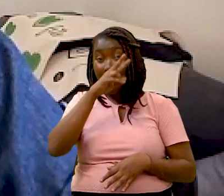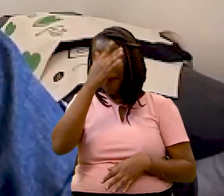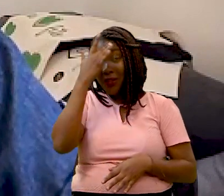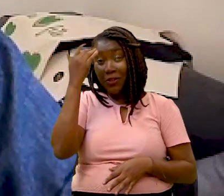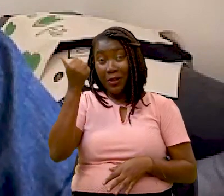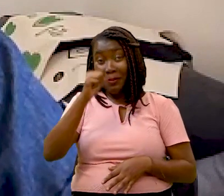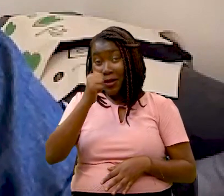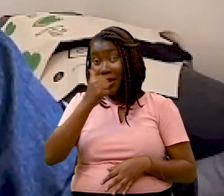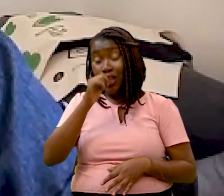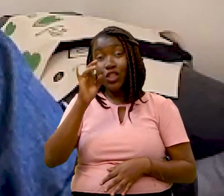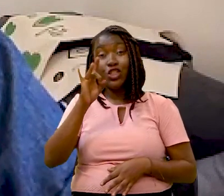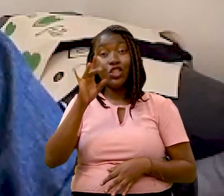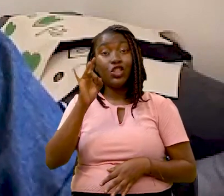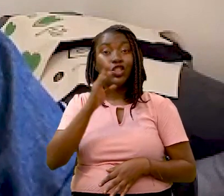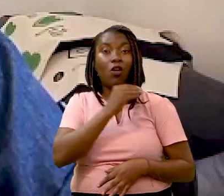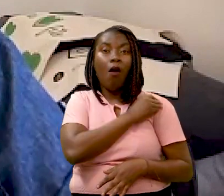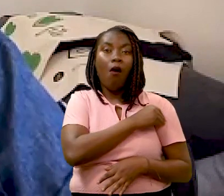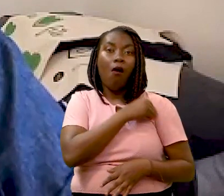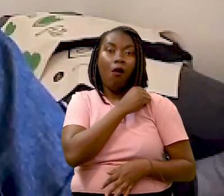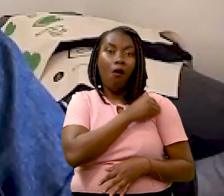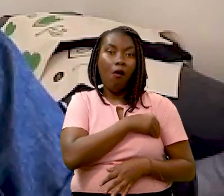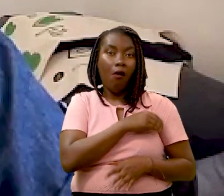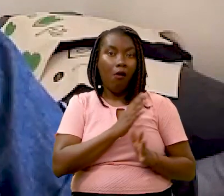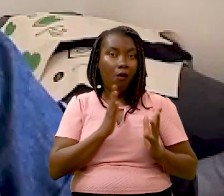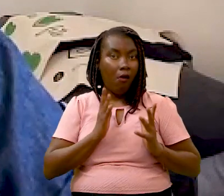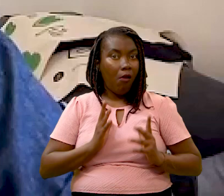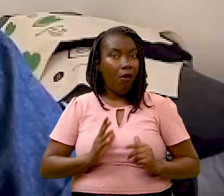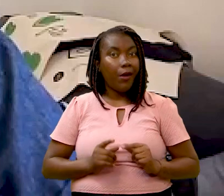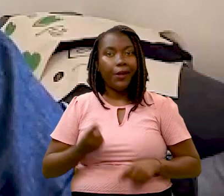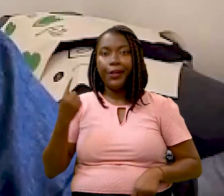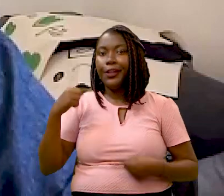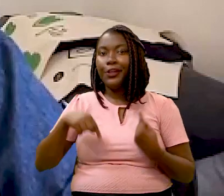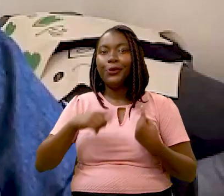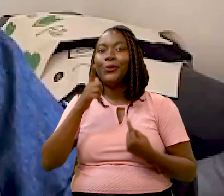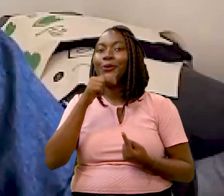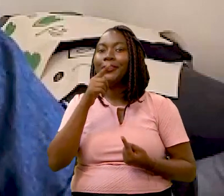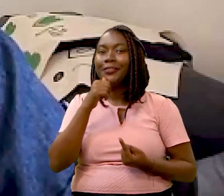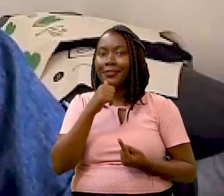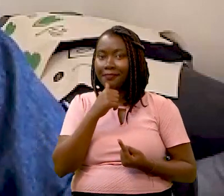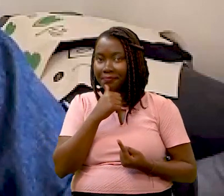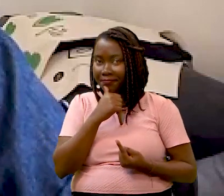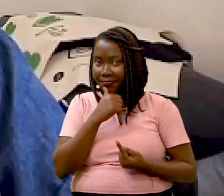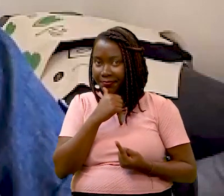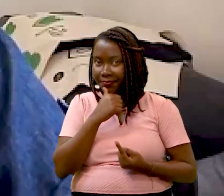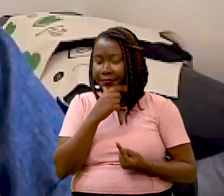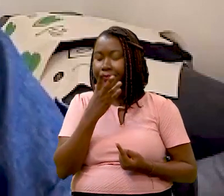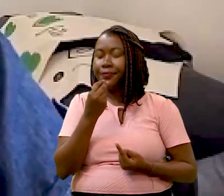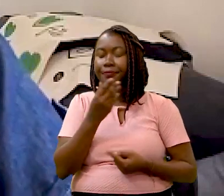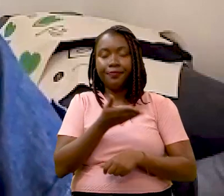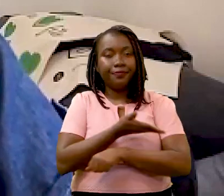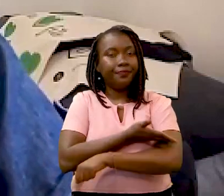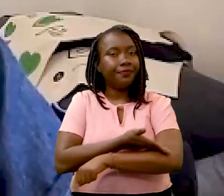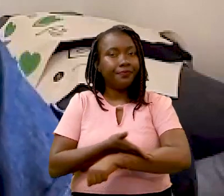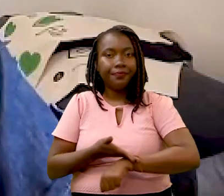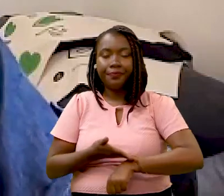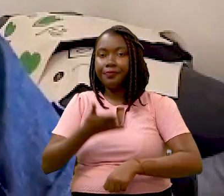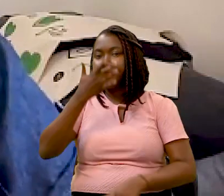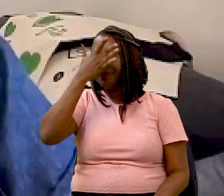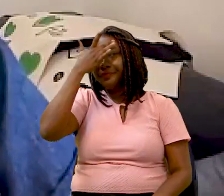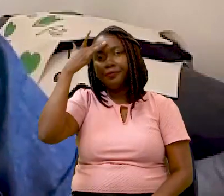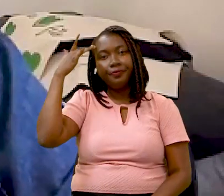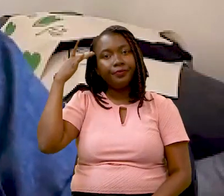que beberam somente a bebida alcoólica e não se hidrataram. É muito comum a pessoa